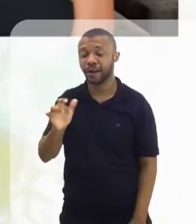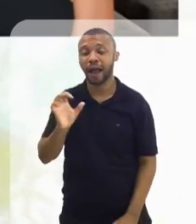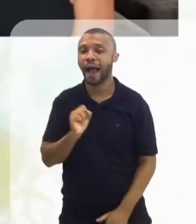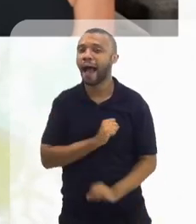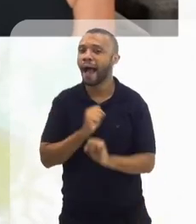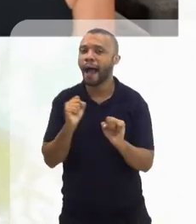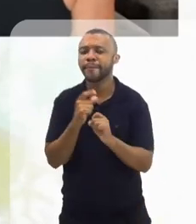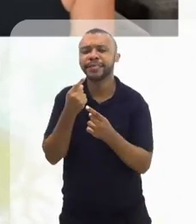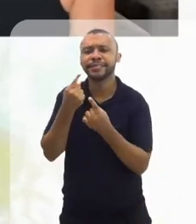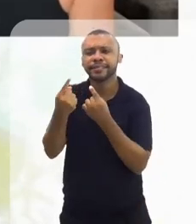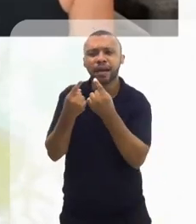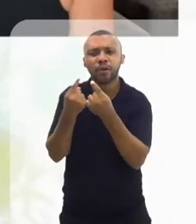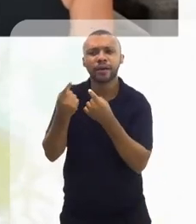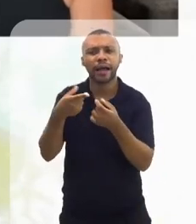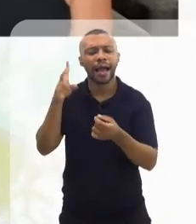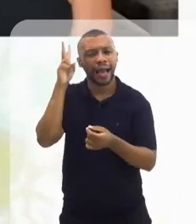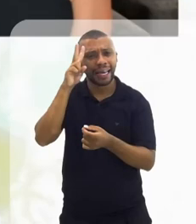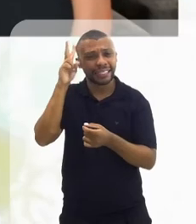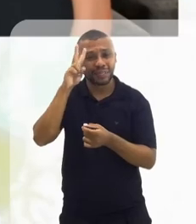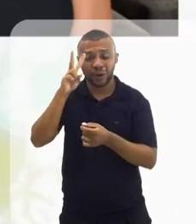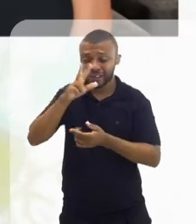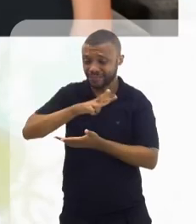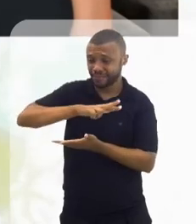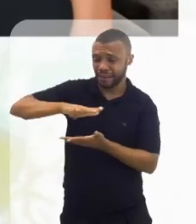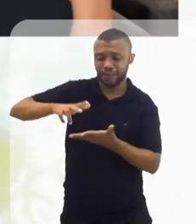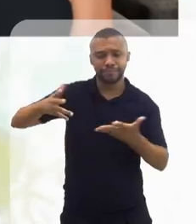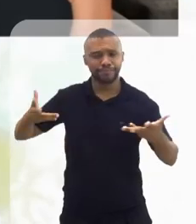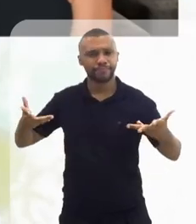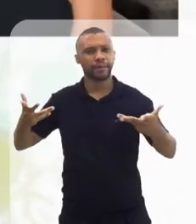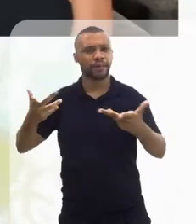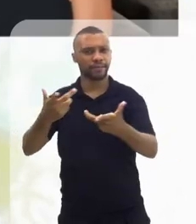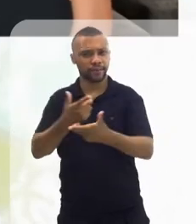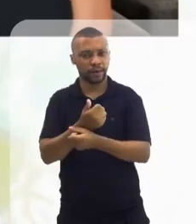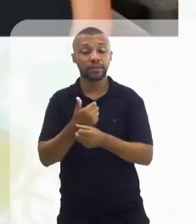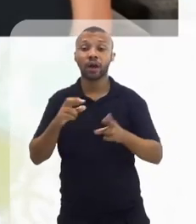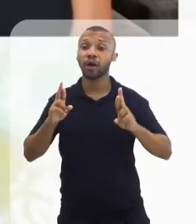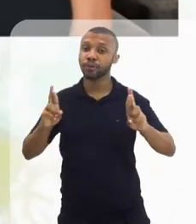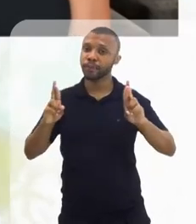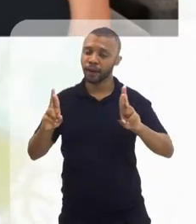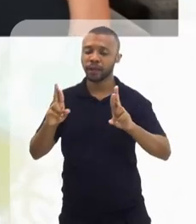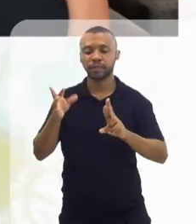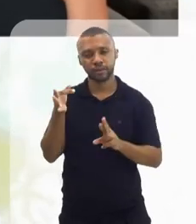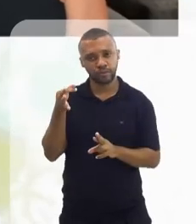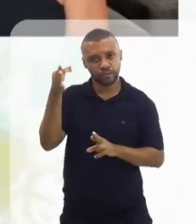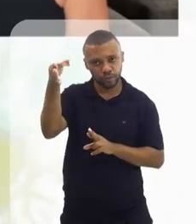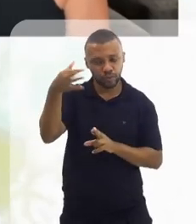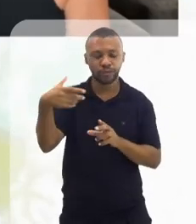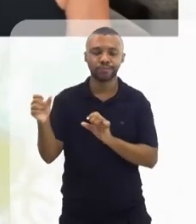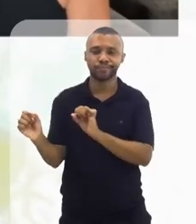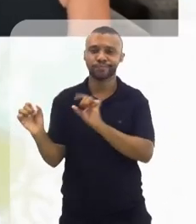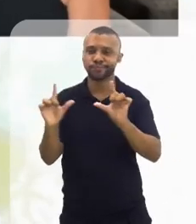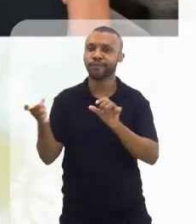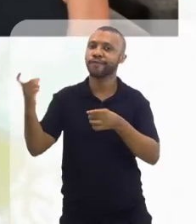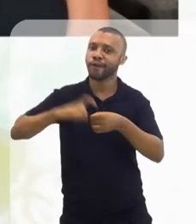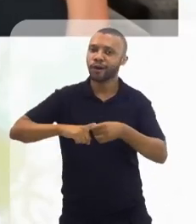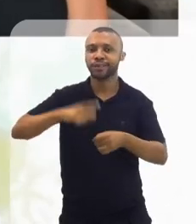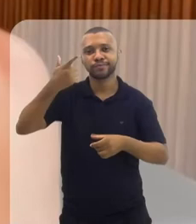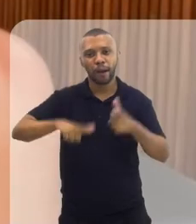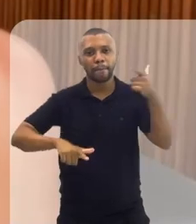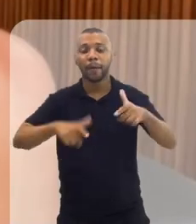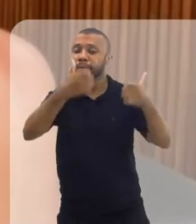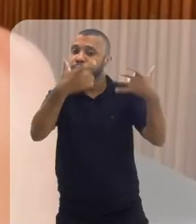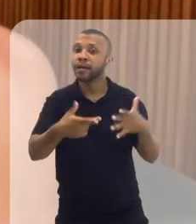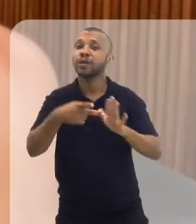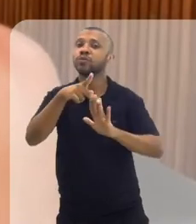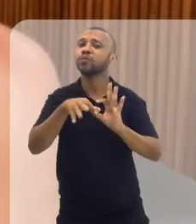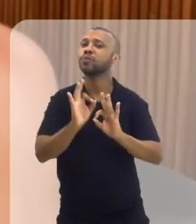Eu adorei conversar com você. Que história, que histórias, né? Que lição de vida. Espero que você volte aqui mais vezes